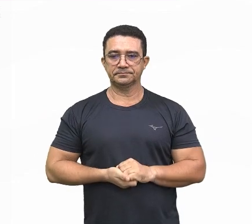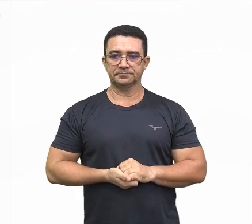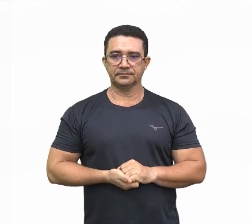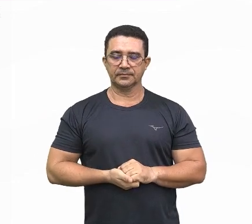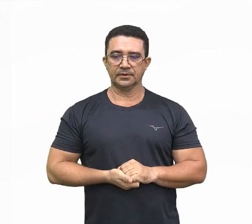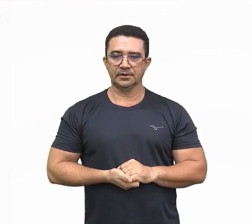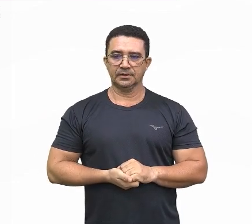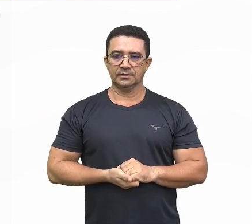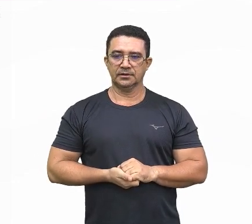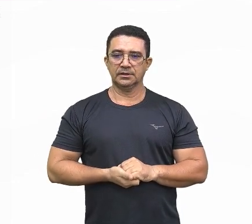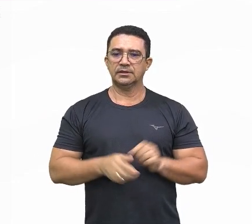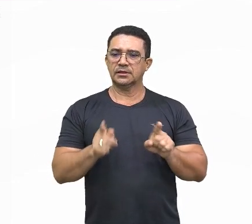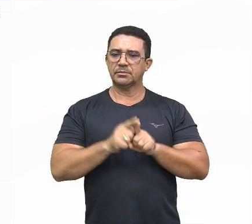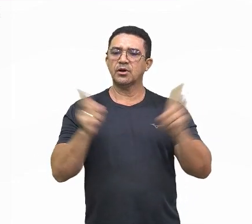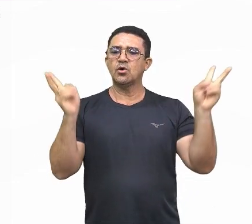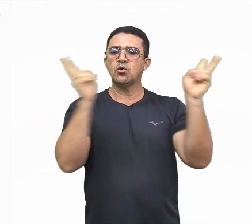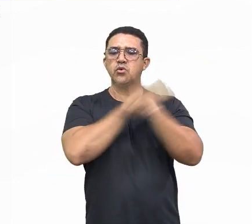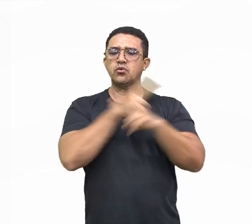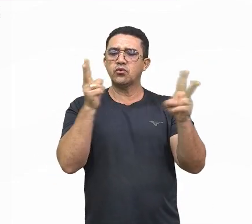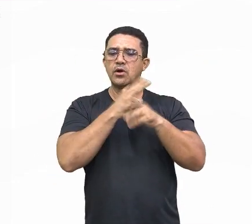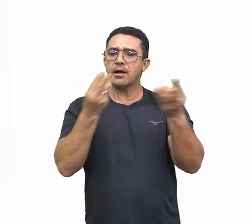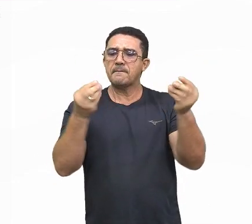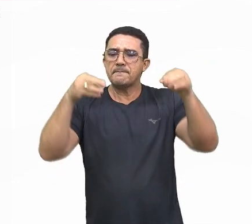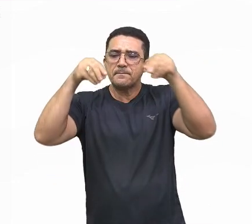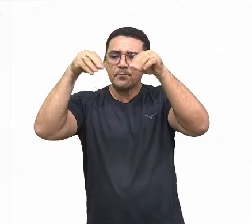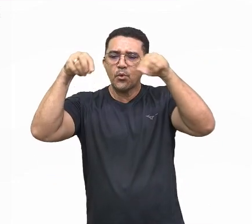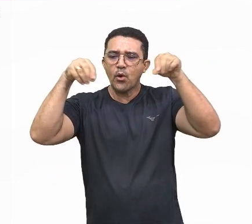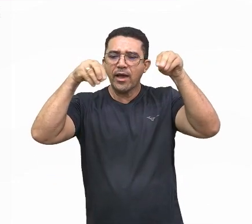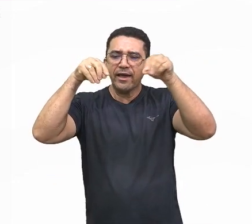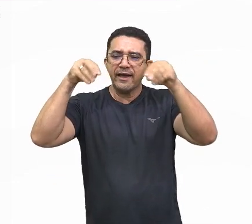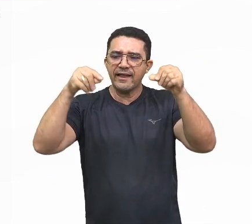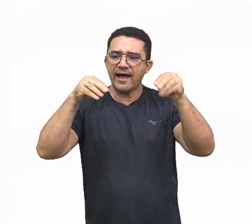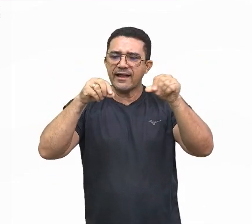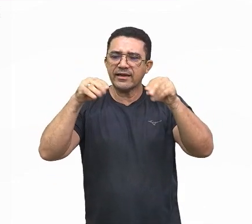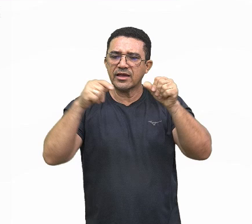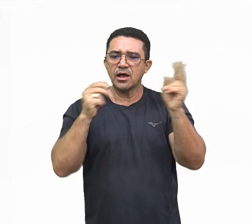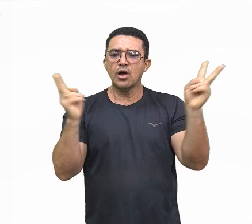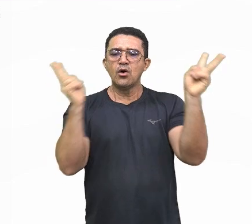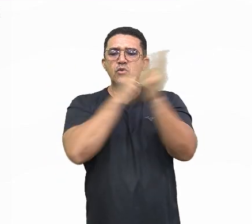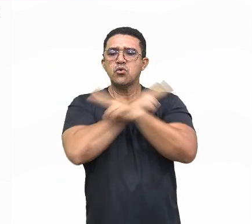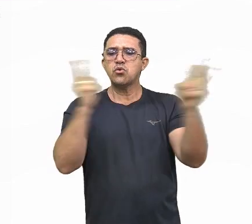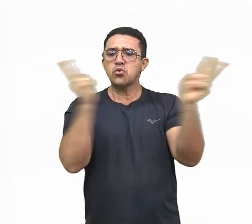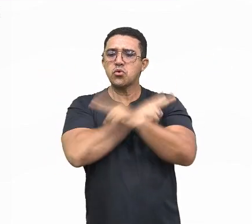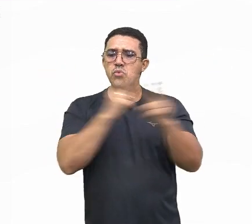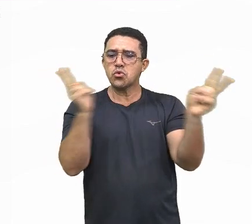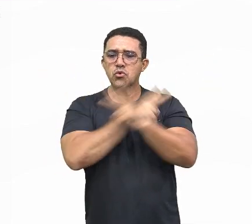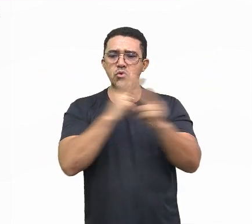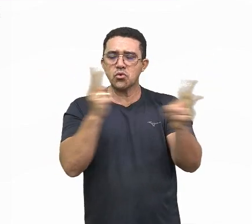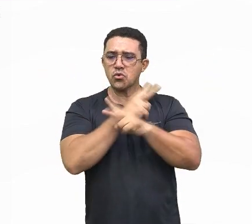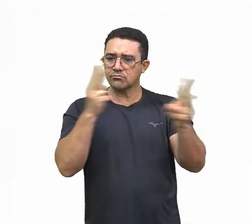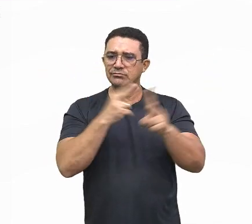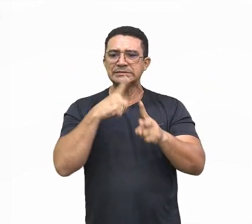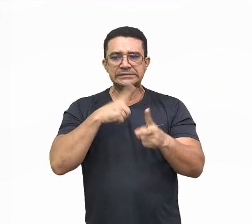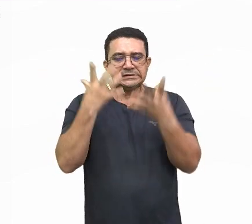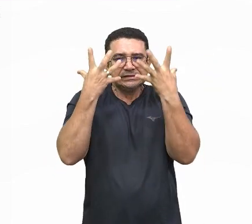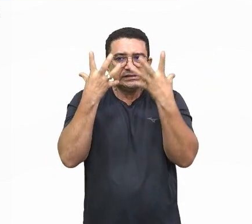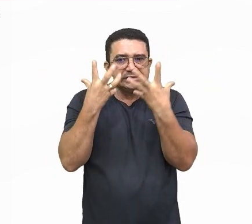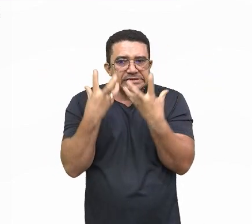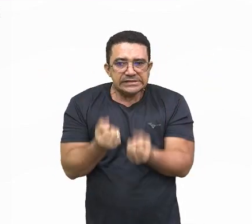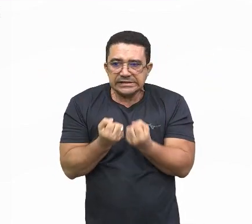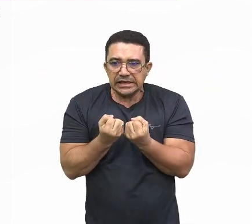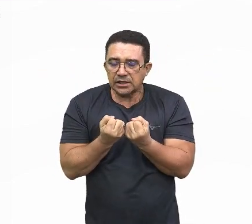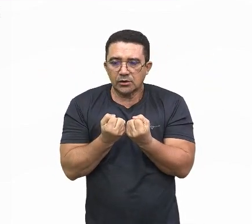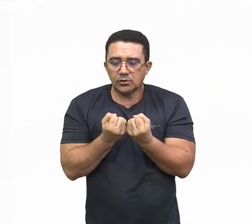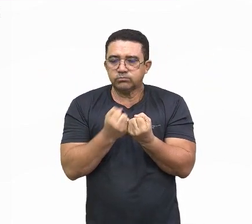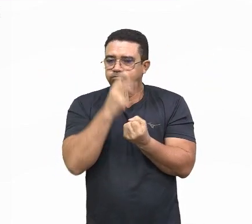aí chuvas de poeira, né, tempestade de poeira, tempestade de areia, que é um fenômeno que ocorre quando está muito seco, o tempo está muito